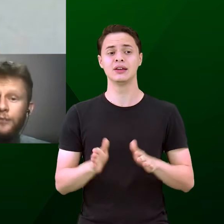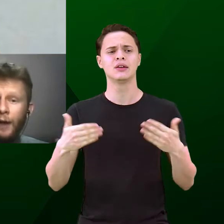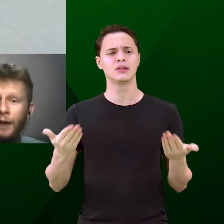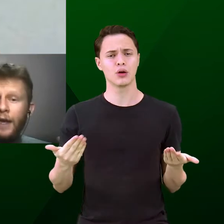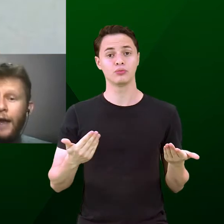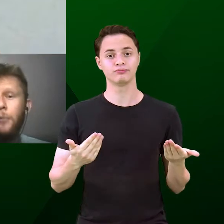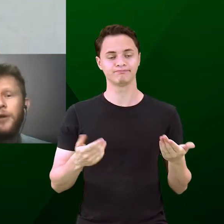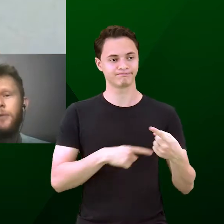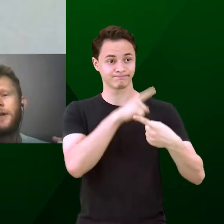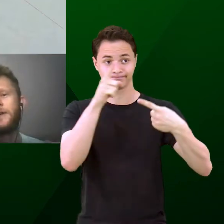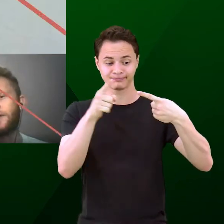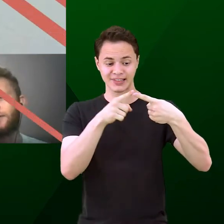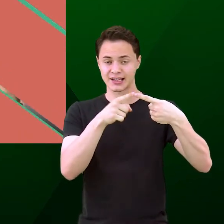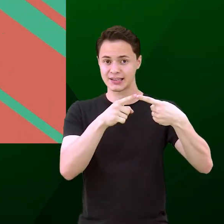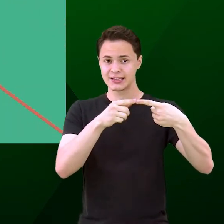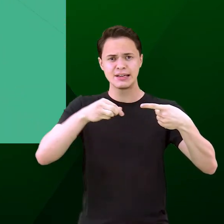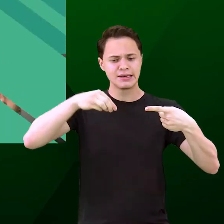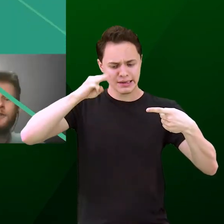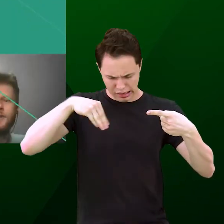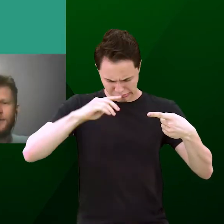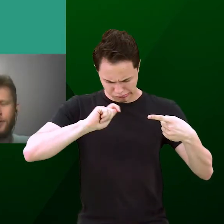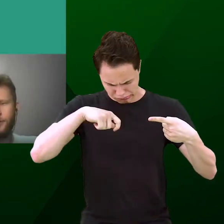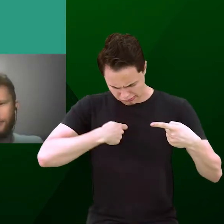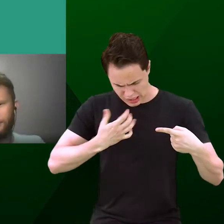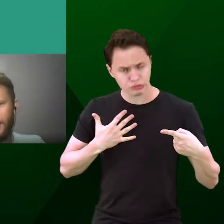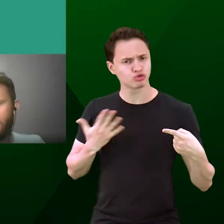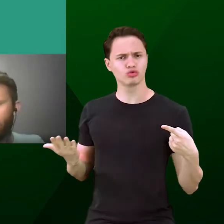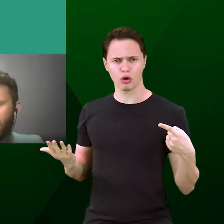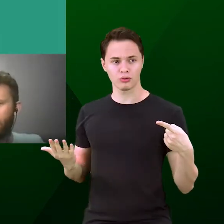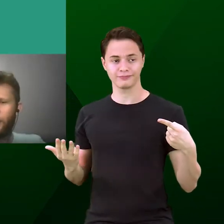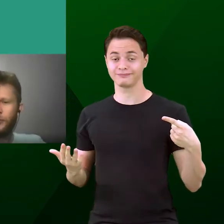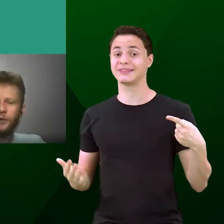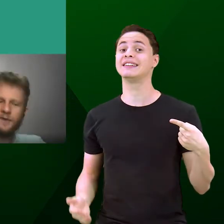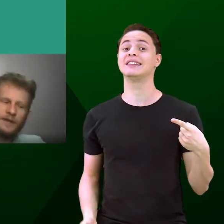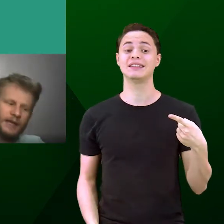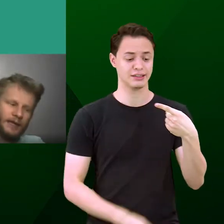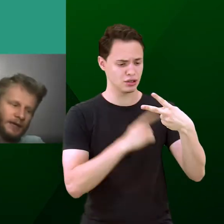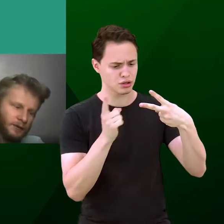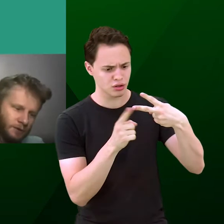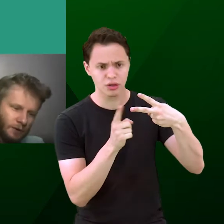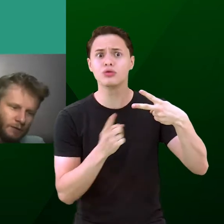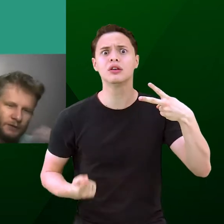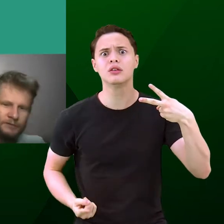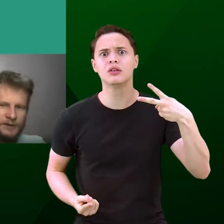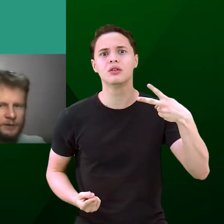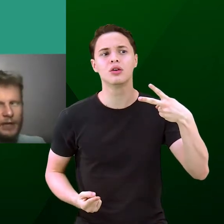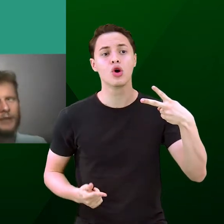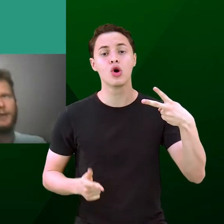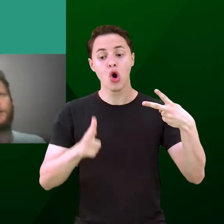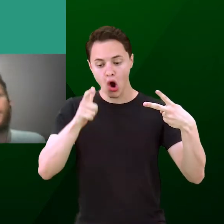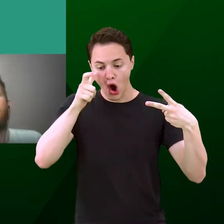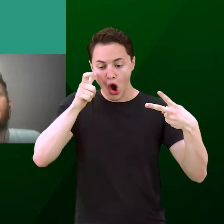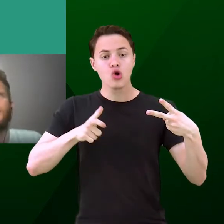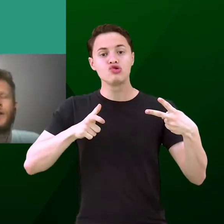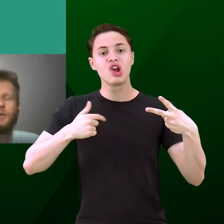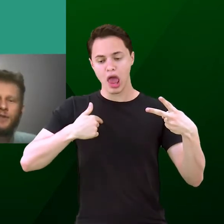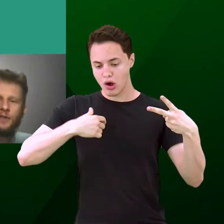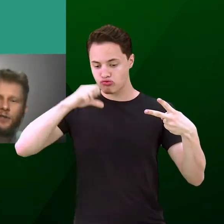que a gente consegue associar aí com, não só com a corrida, mas também com atividades aeróbicas de maneira geral,